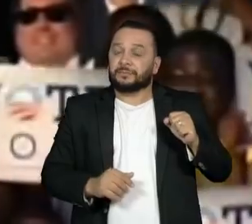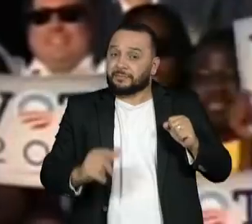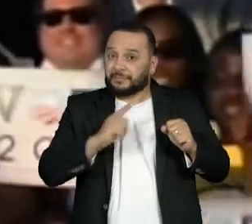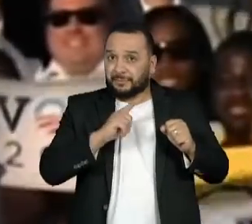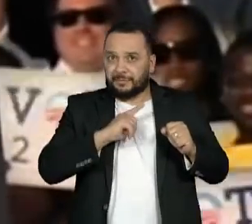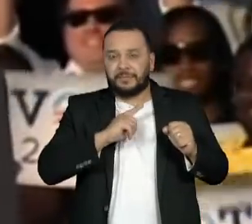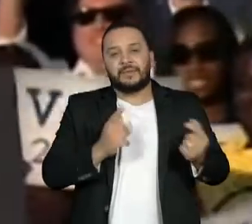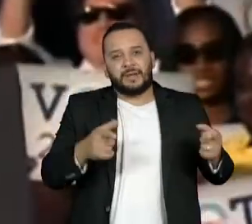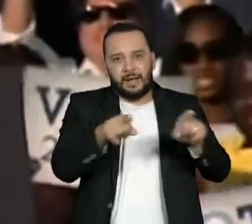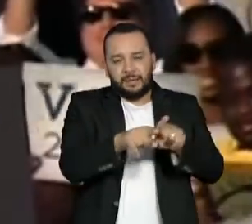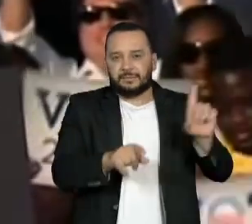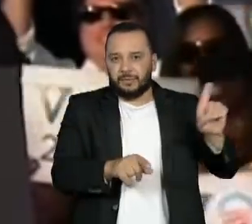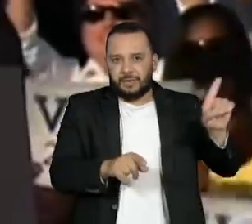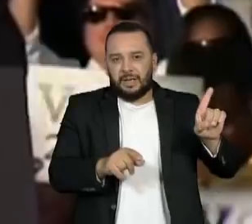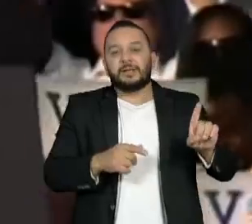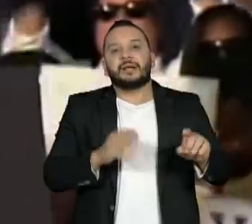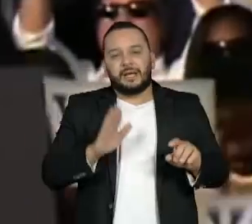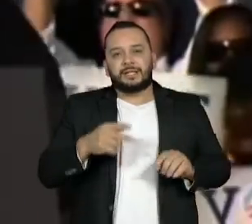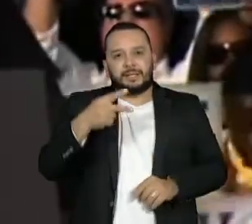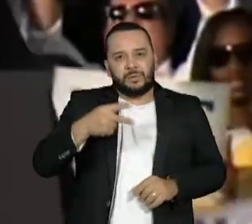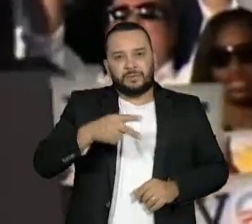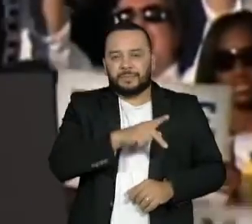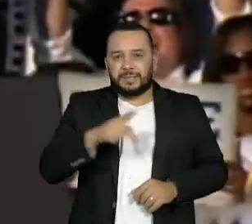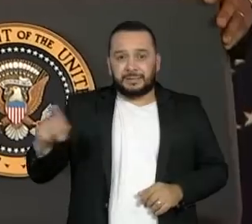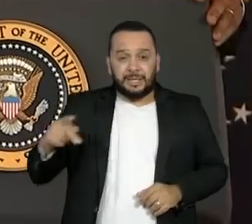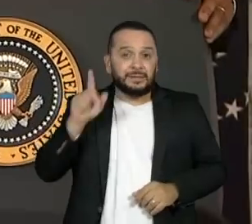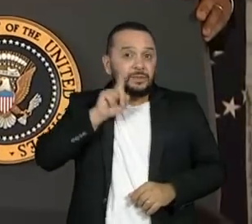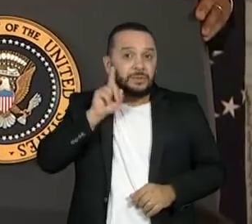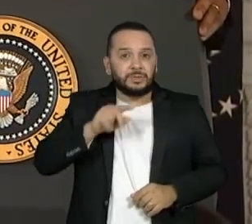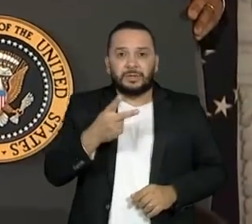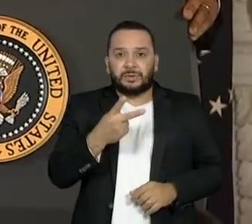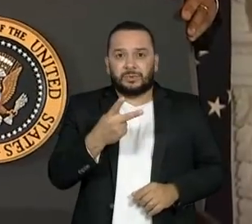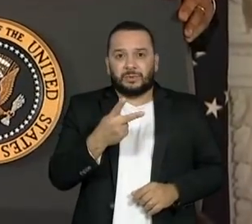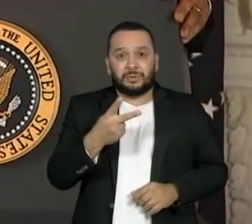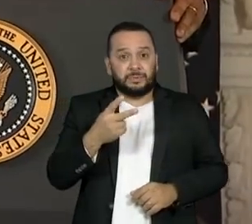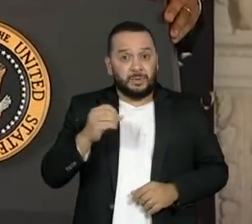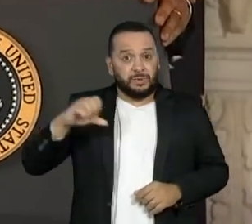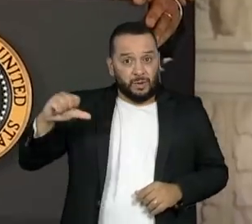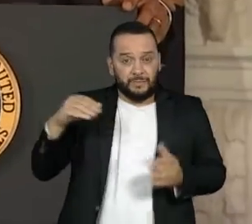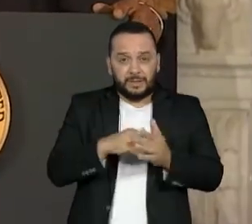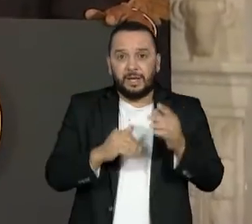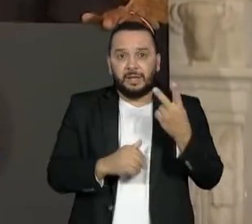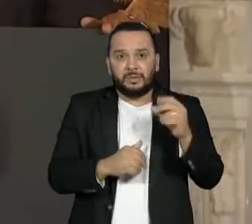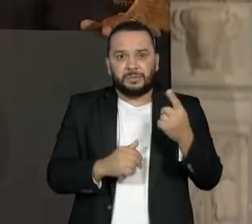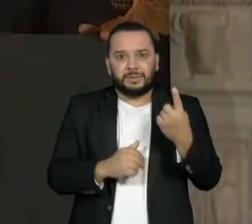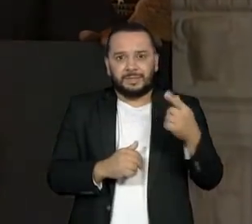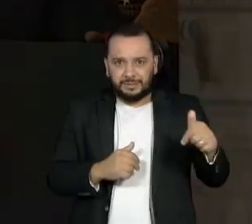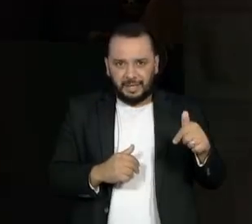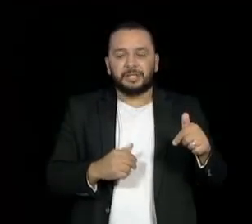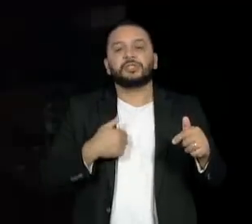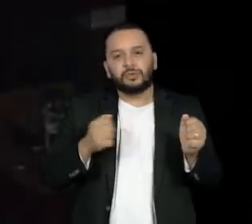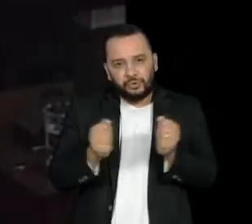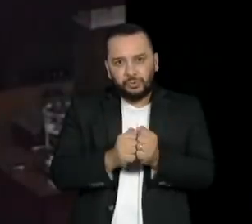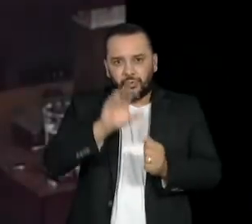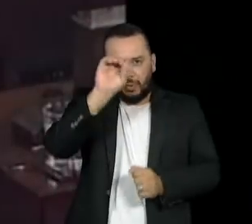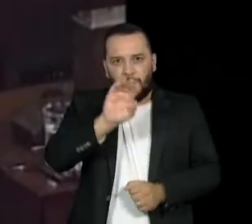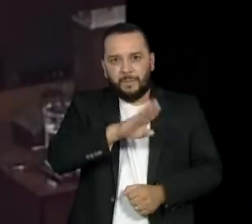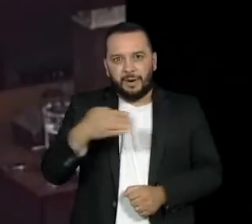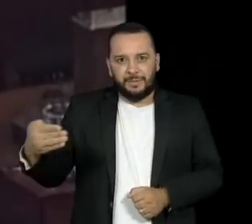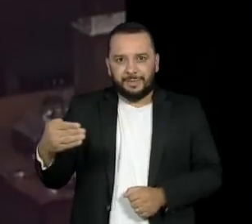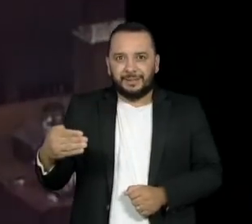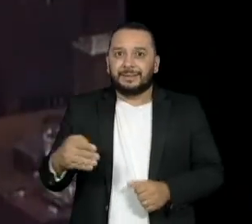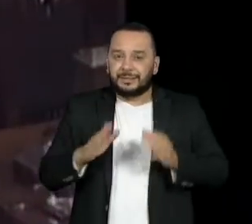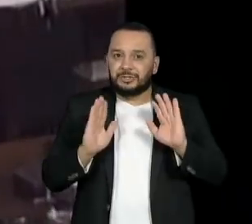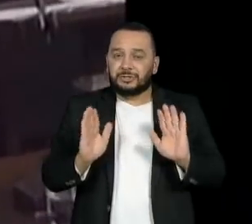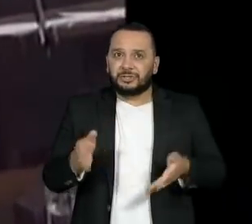Democrata, foi vice-presidente dos Estados Unidos de 2009 a 2017, nas 2 gestões de Barack Obama. Entre